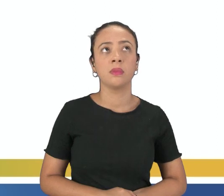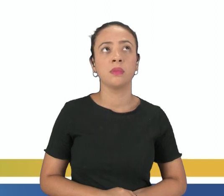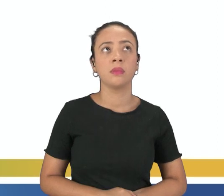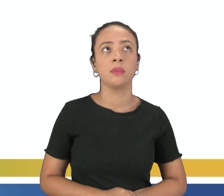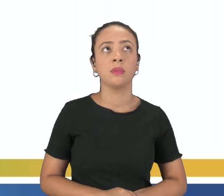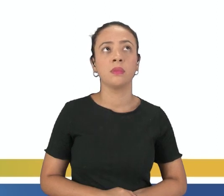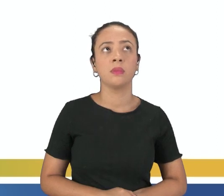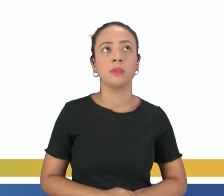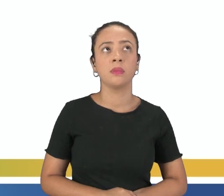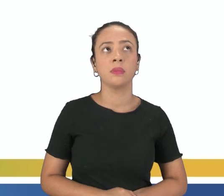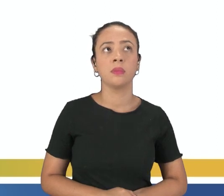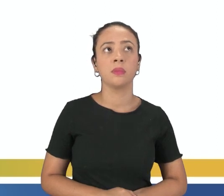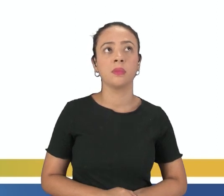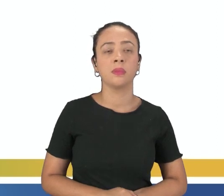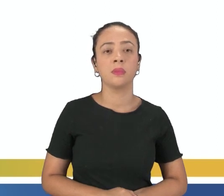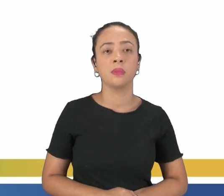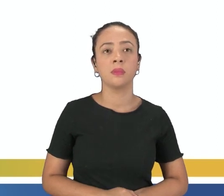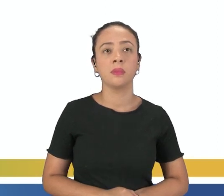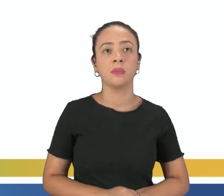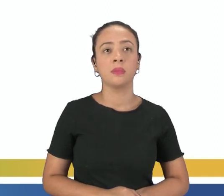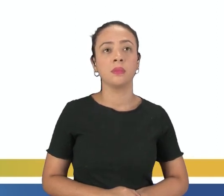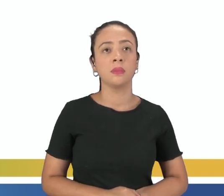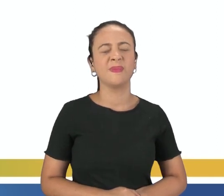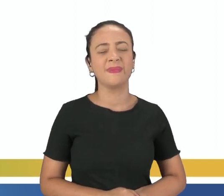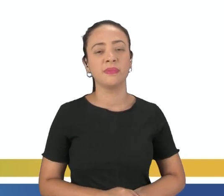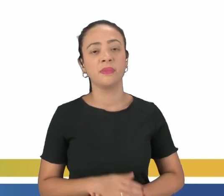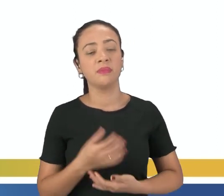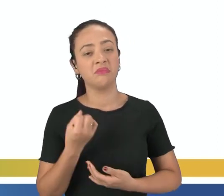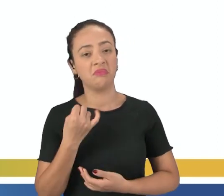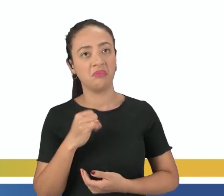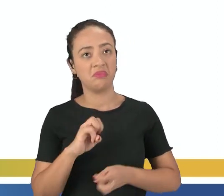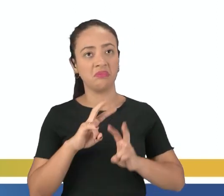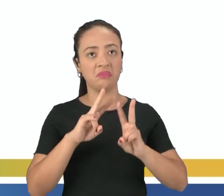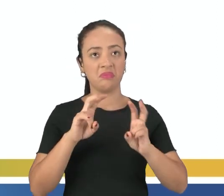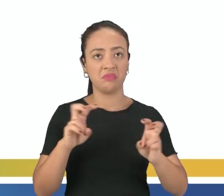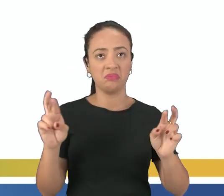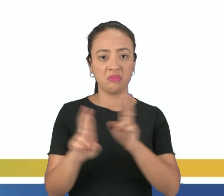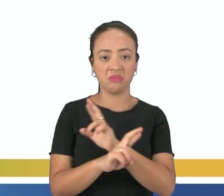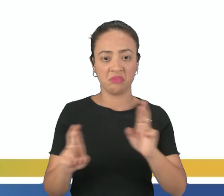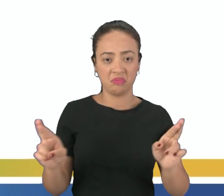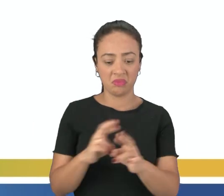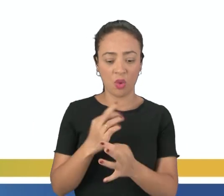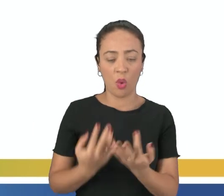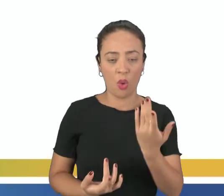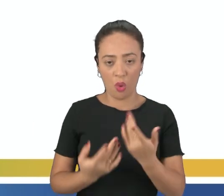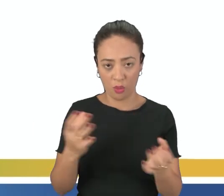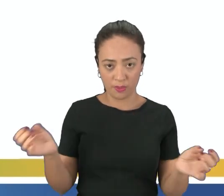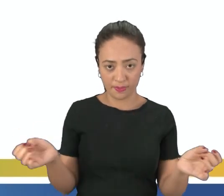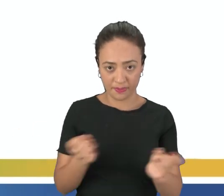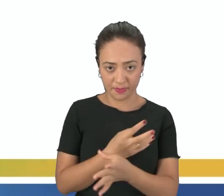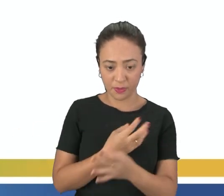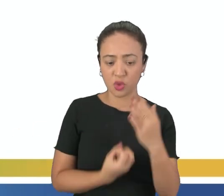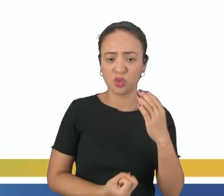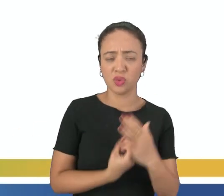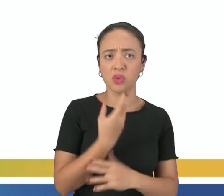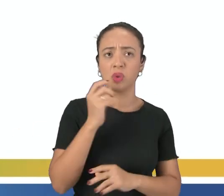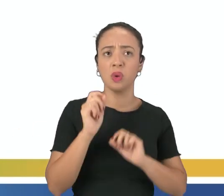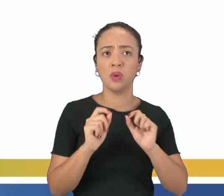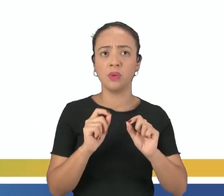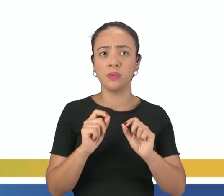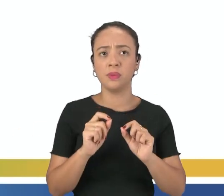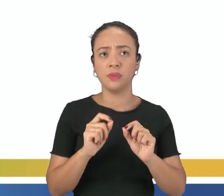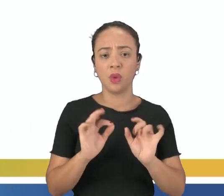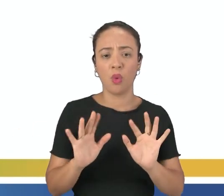Ok? Então, se a gente fala de reação de combustão completa, os produtos serão formados, será o gás carbônico e